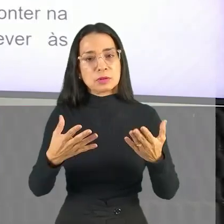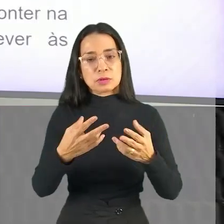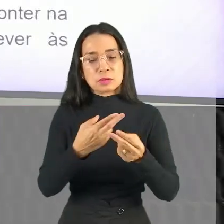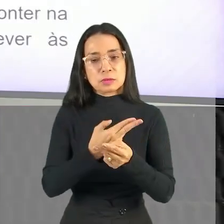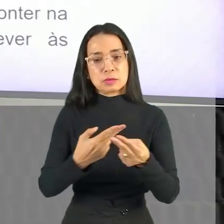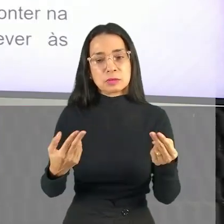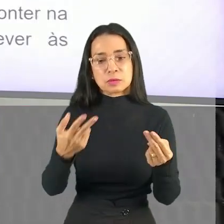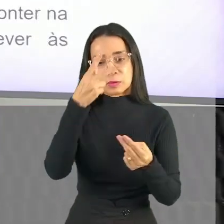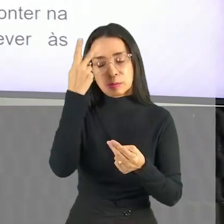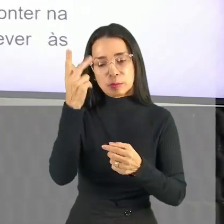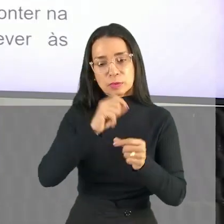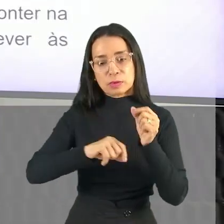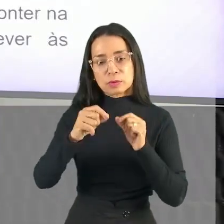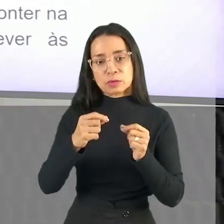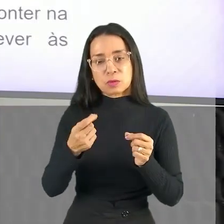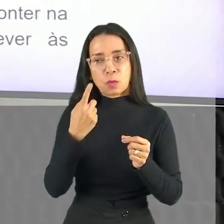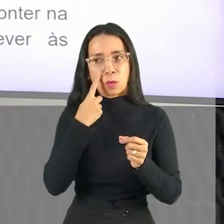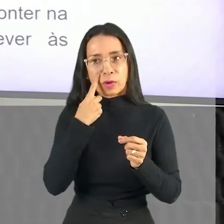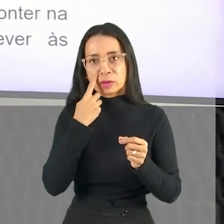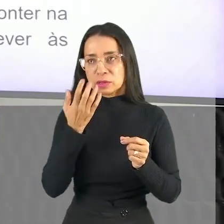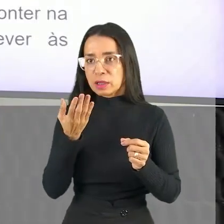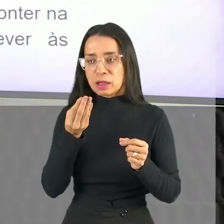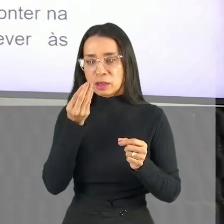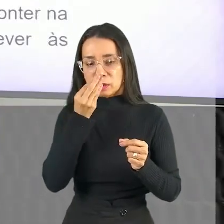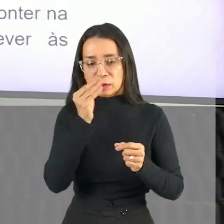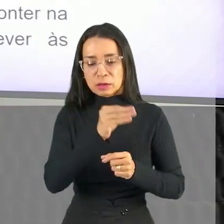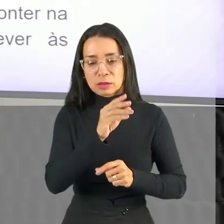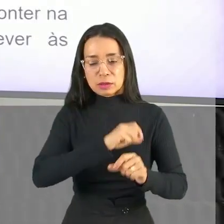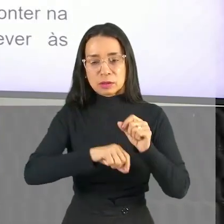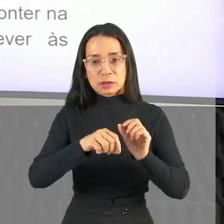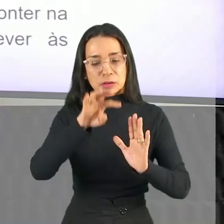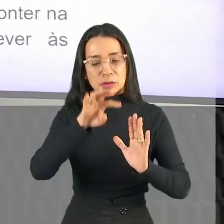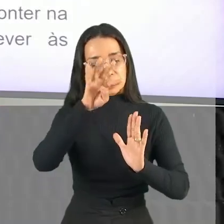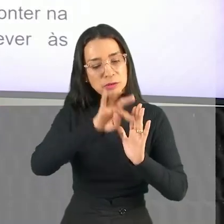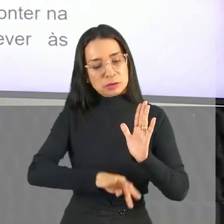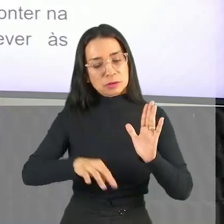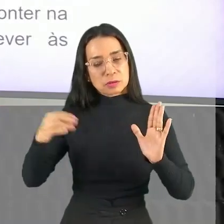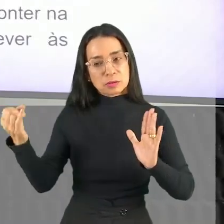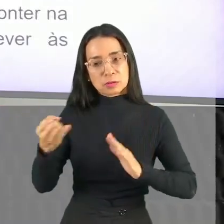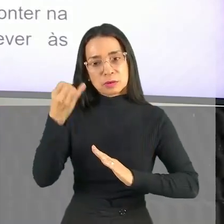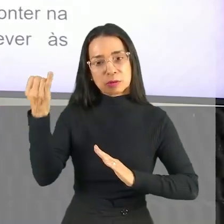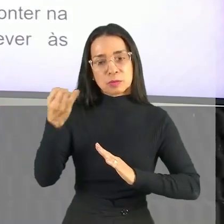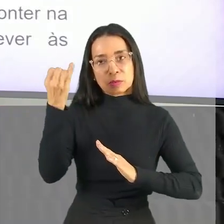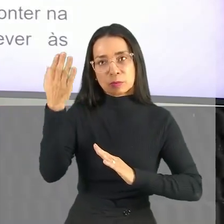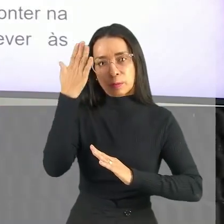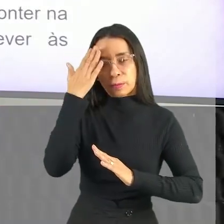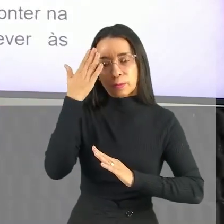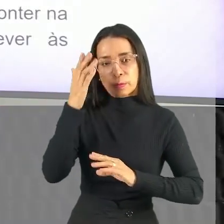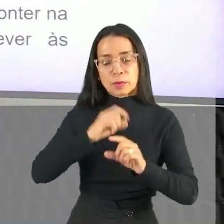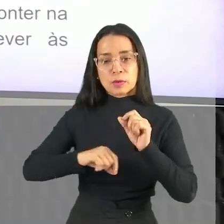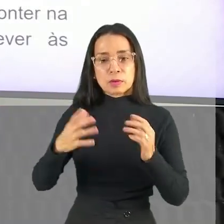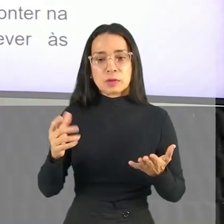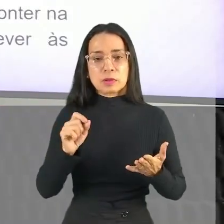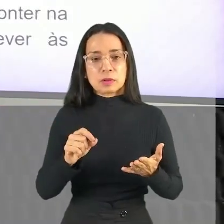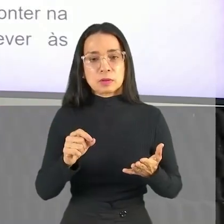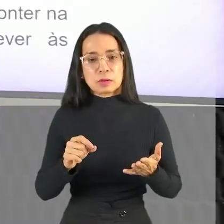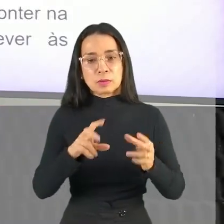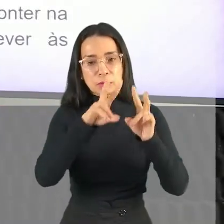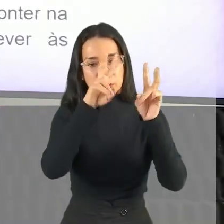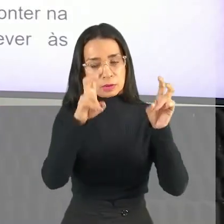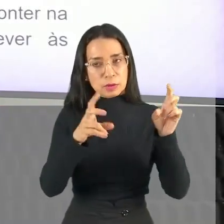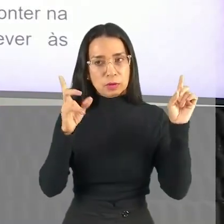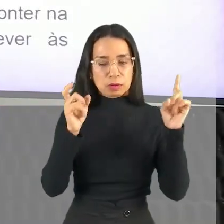gente desconsidera é que esses textos motivadores são essenciais para o seu entendimento. Isso para o tema